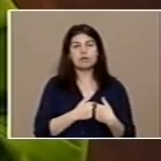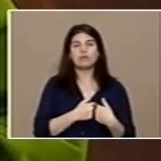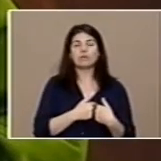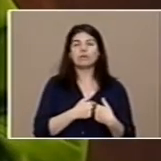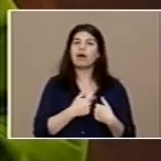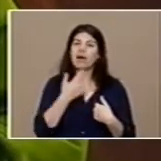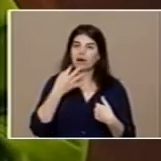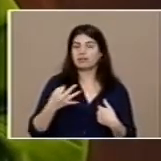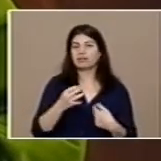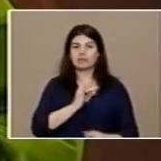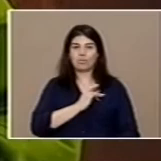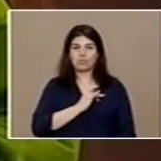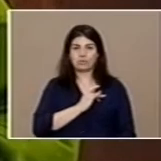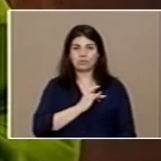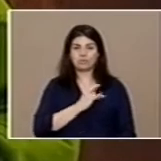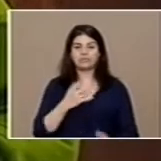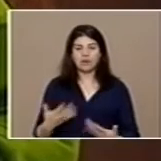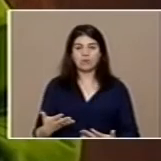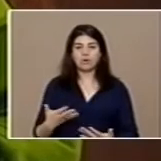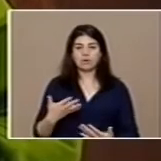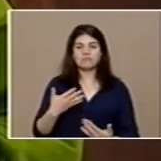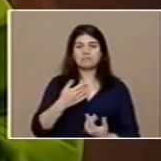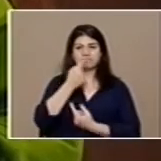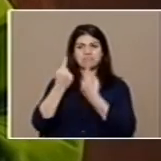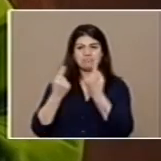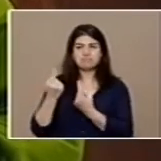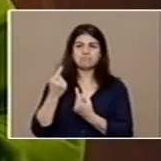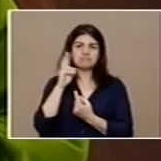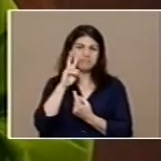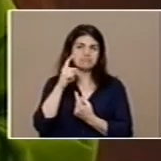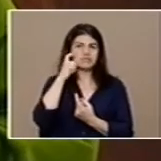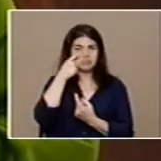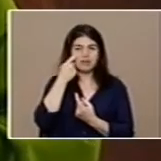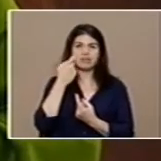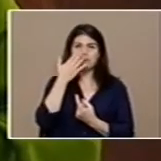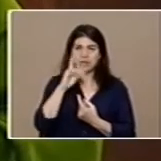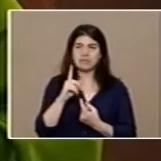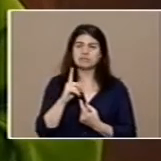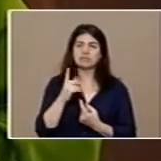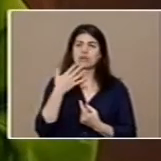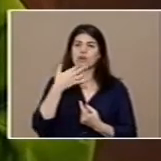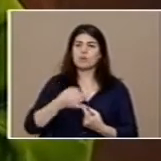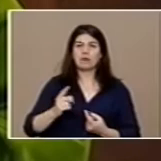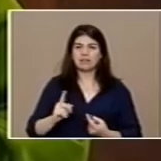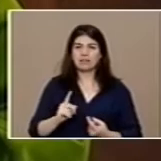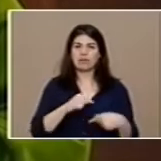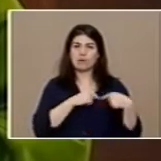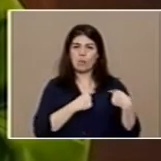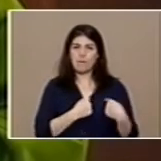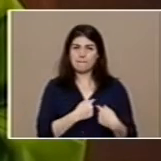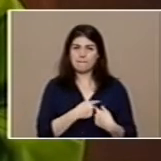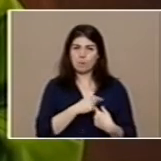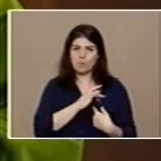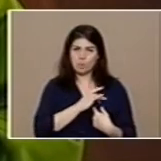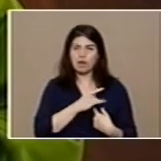esse problema parece que já não se acredita no amor acredita-se na paixão nas paixões